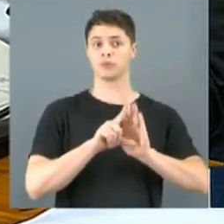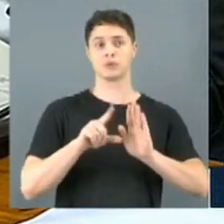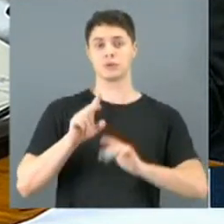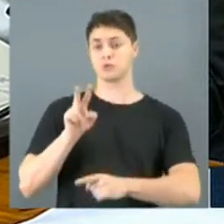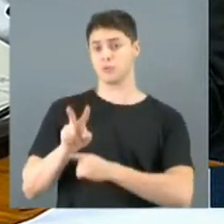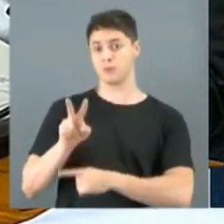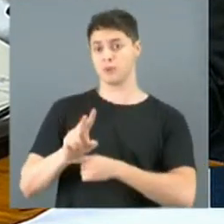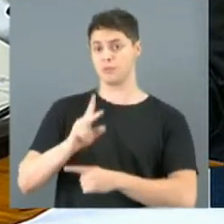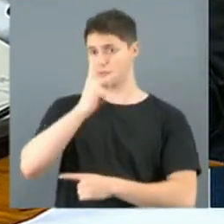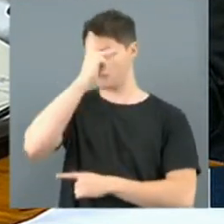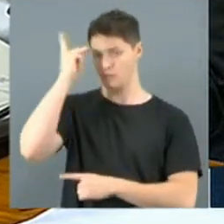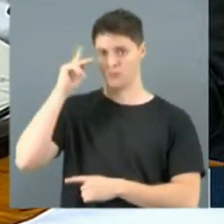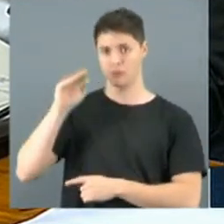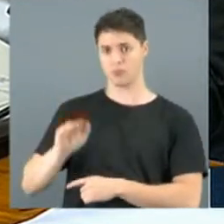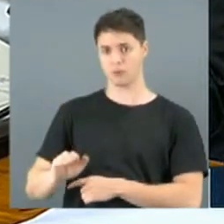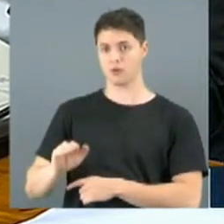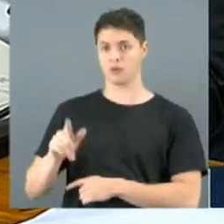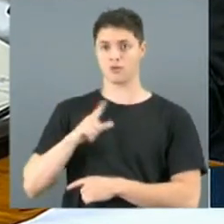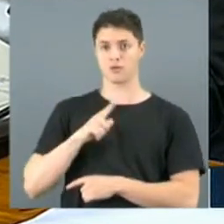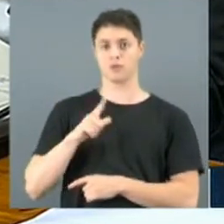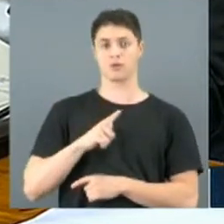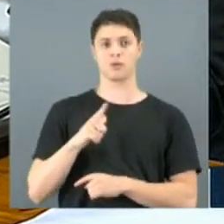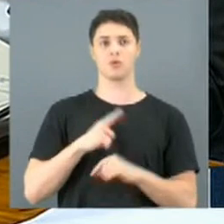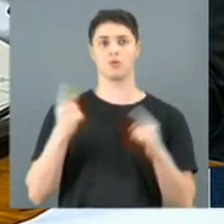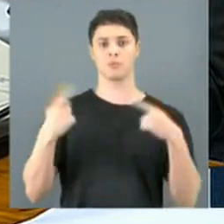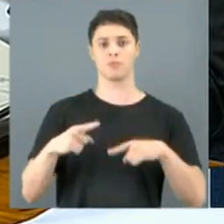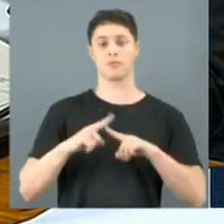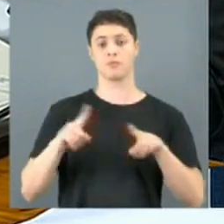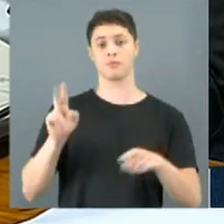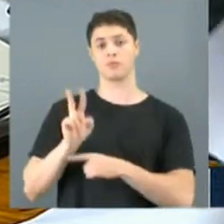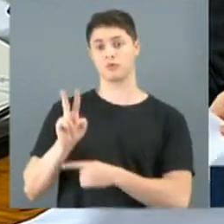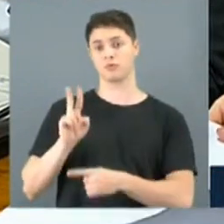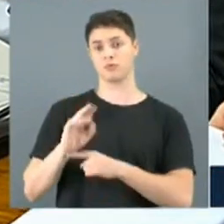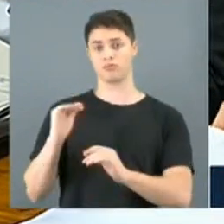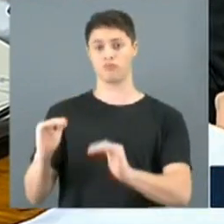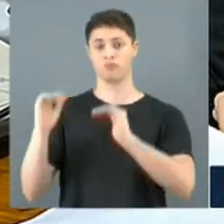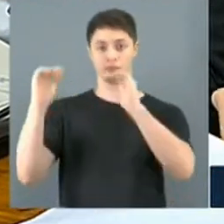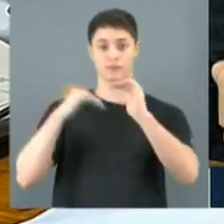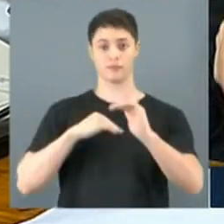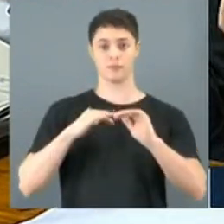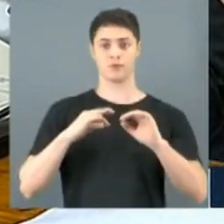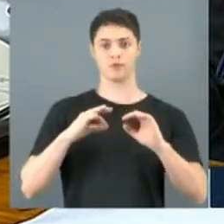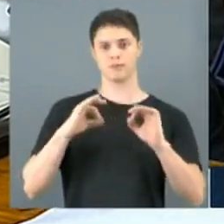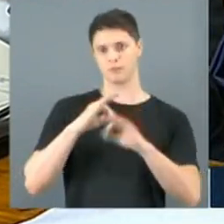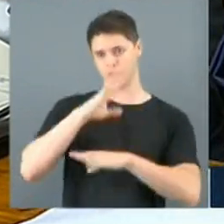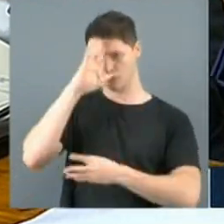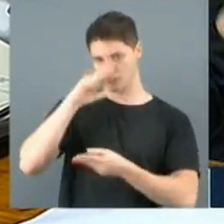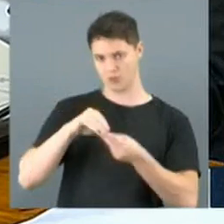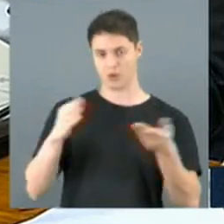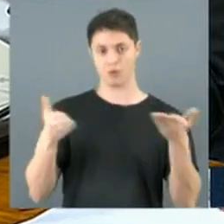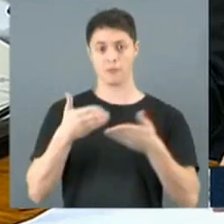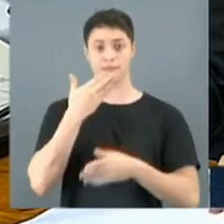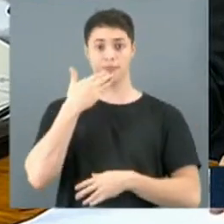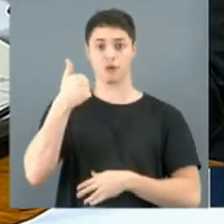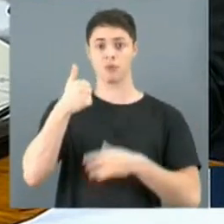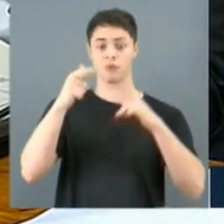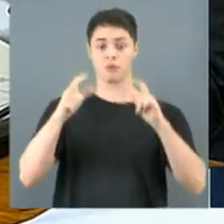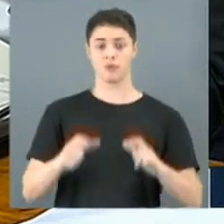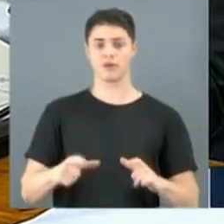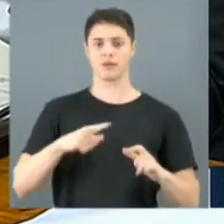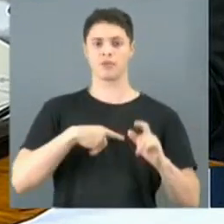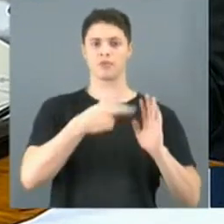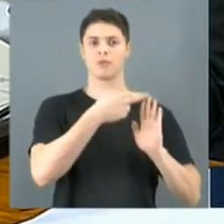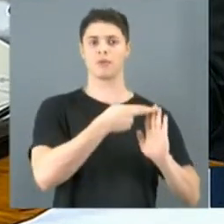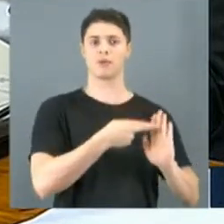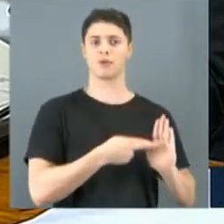menores, segundos. não protege a competição, na verdade protege os grandes. Para concluir, eu acredito que o melhor lugar para a regulação